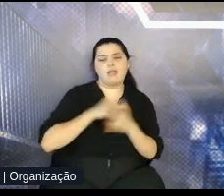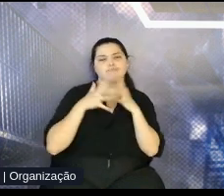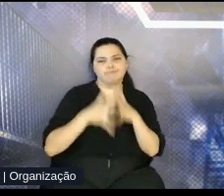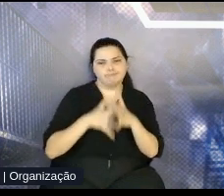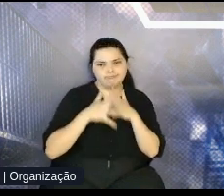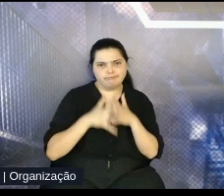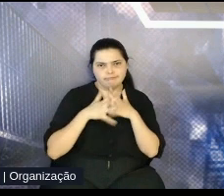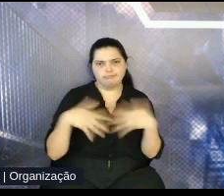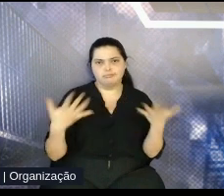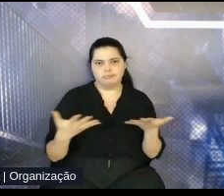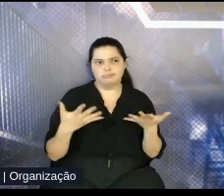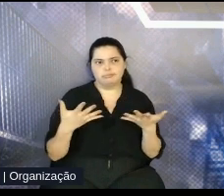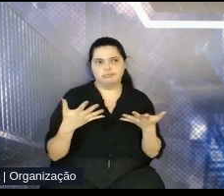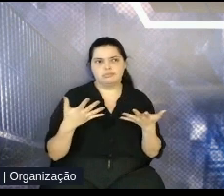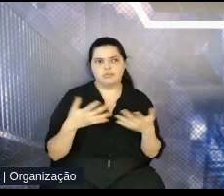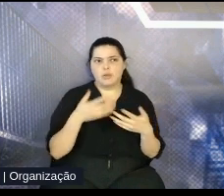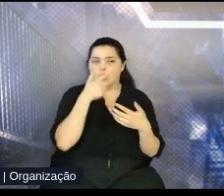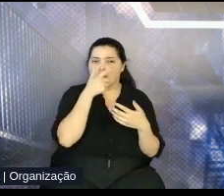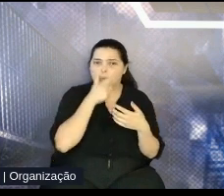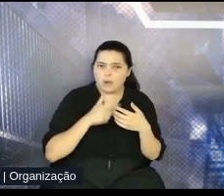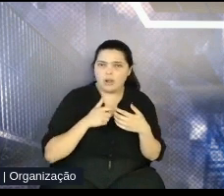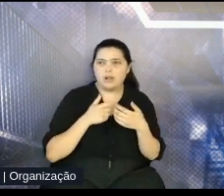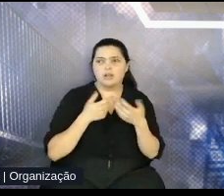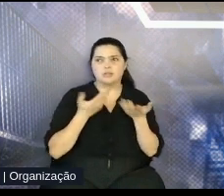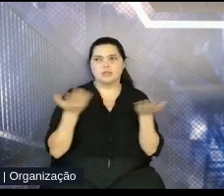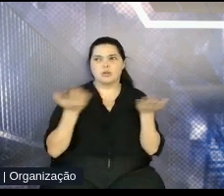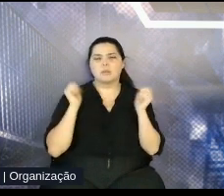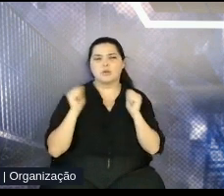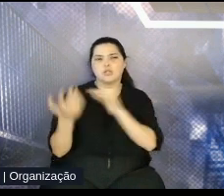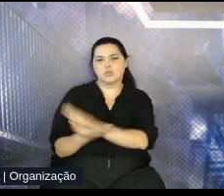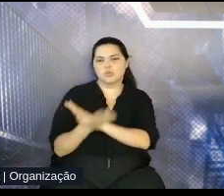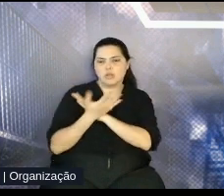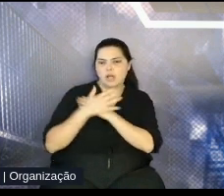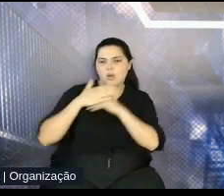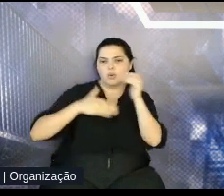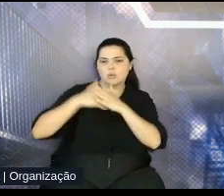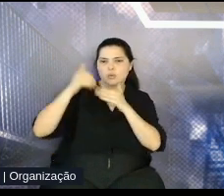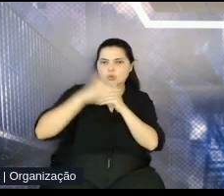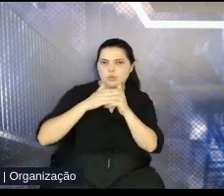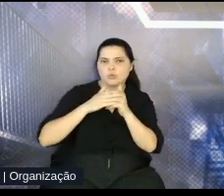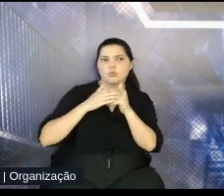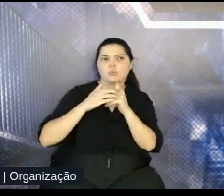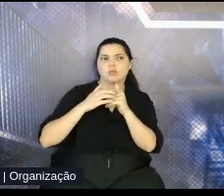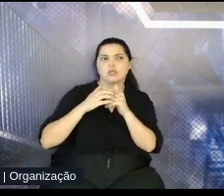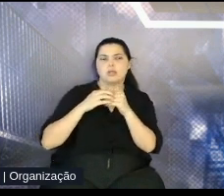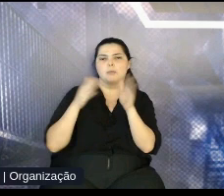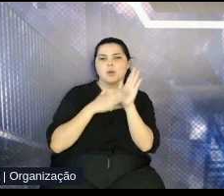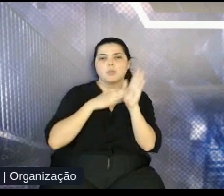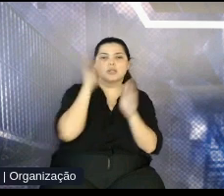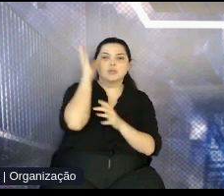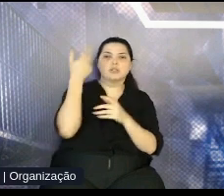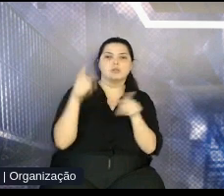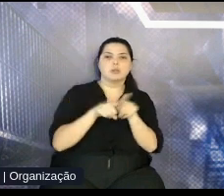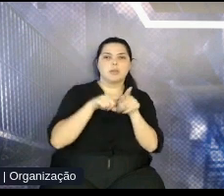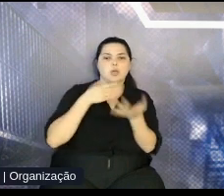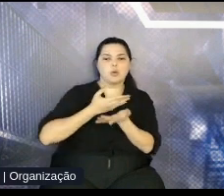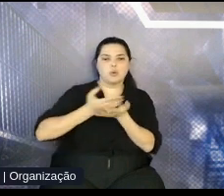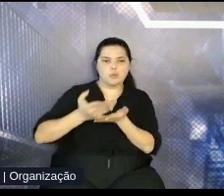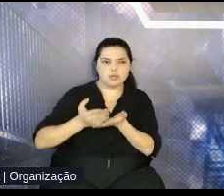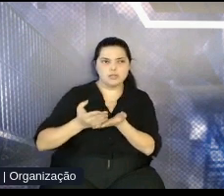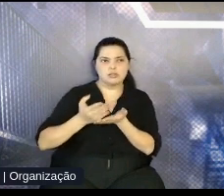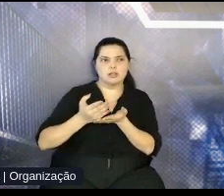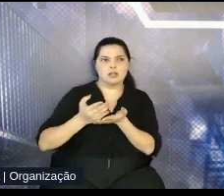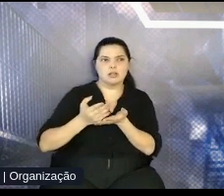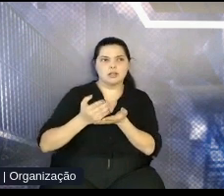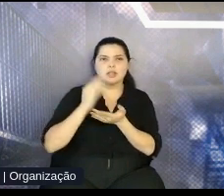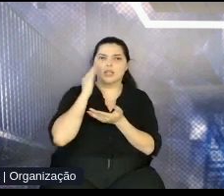Então, eu acho que ela pode vir a ajudar a gente a construir propostas de solução para a gente começar a mitigar